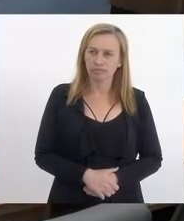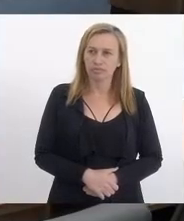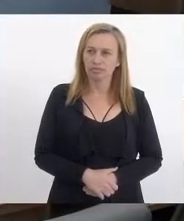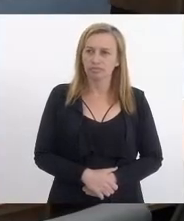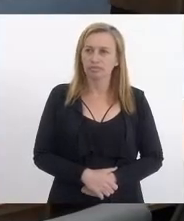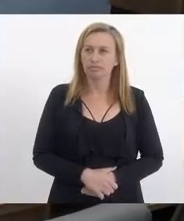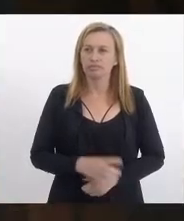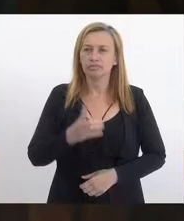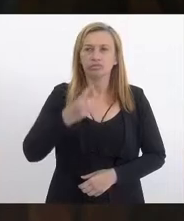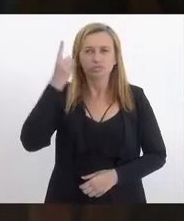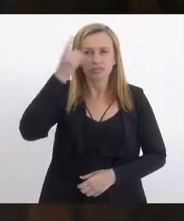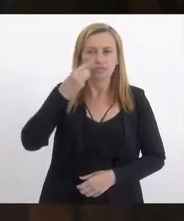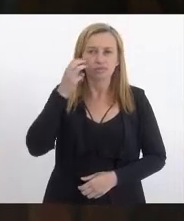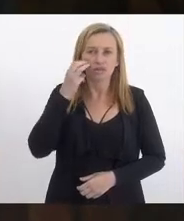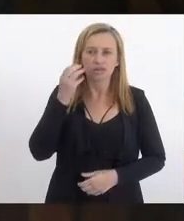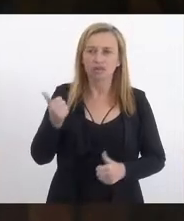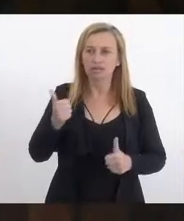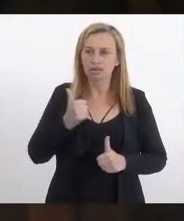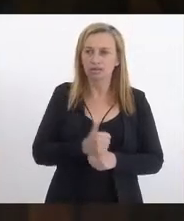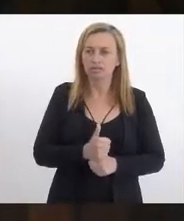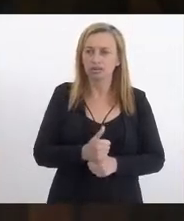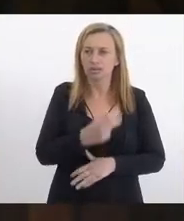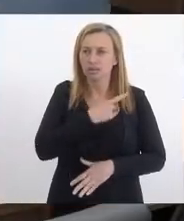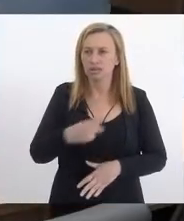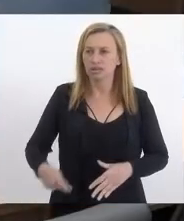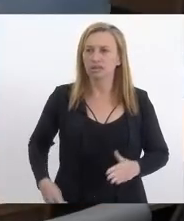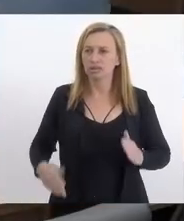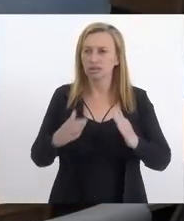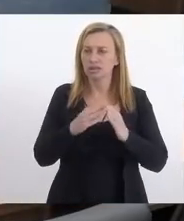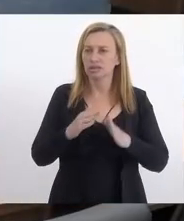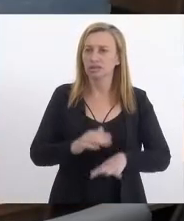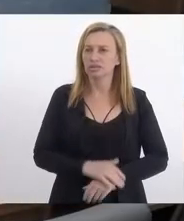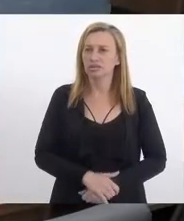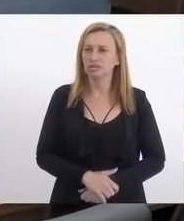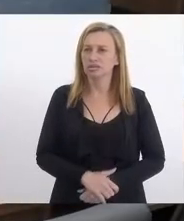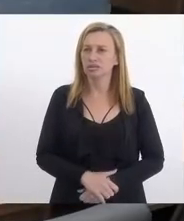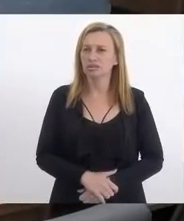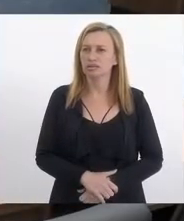Valdec Carneiro, para assumir a presidência desta casa.